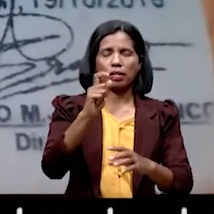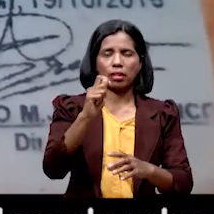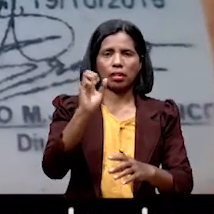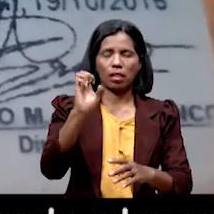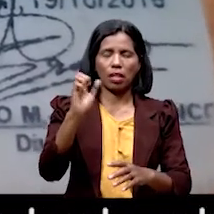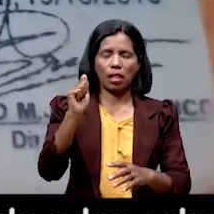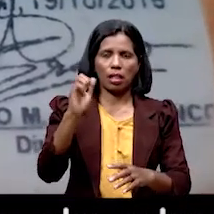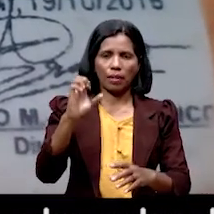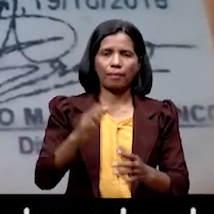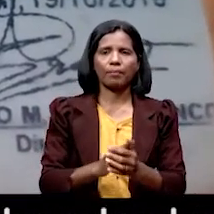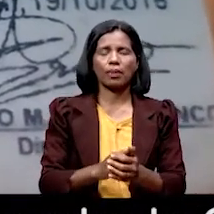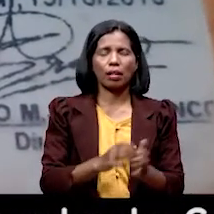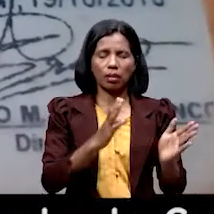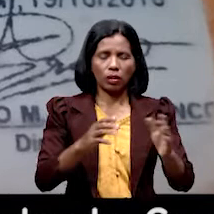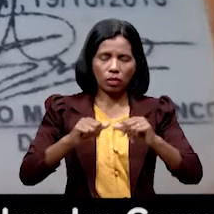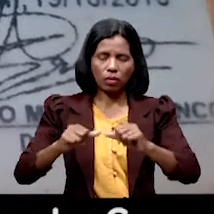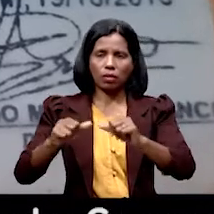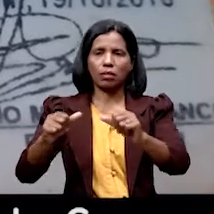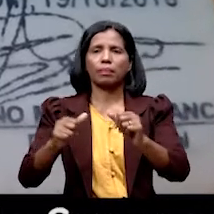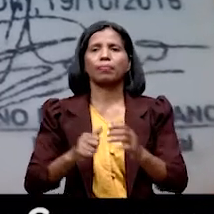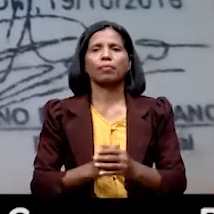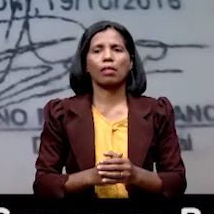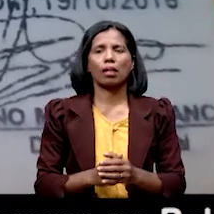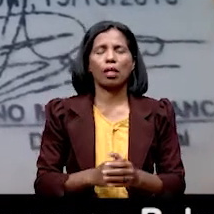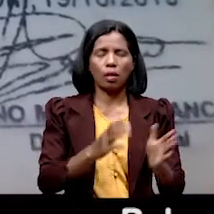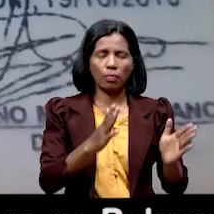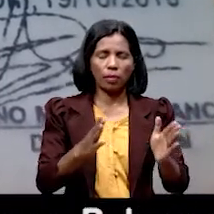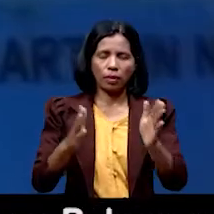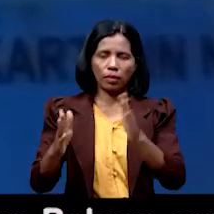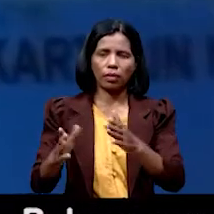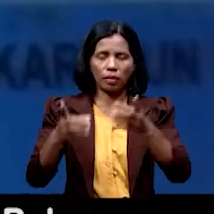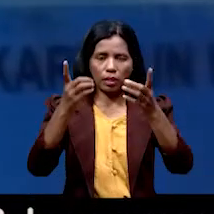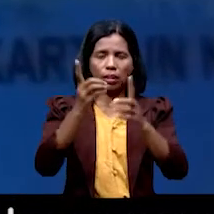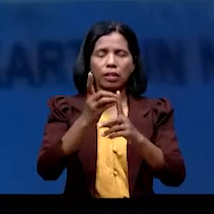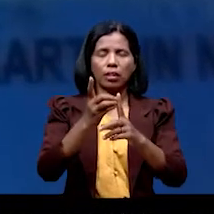lao iha teritorio nasional inklui iha diaspora. No prosesu ne se termina iha